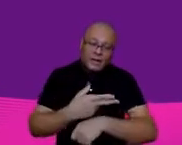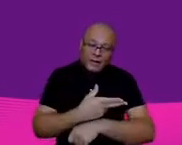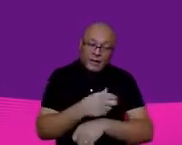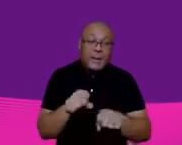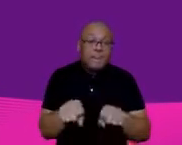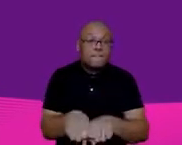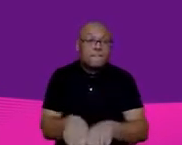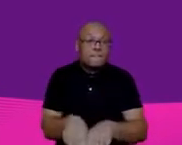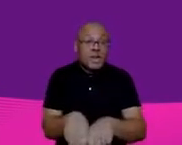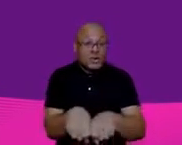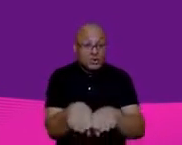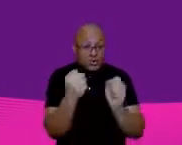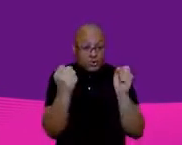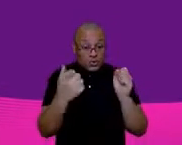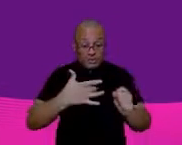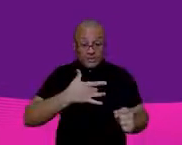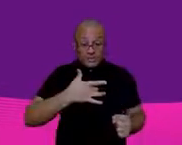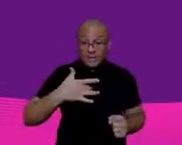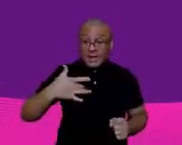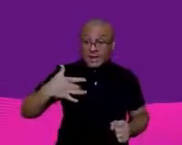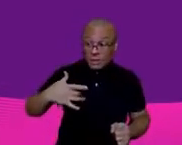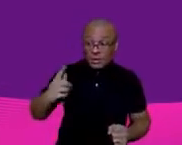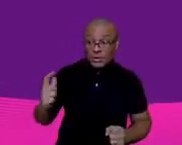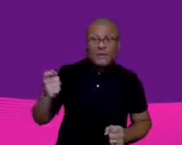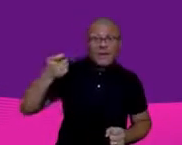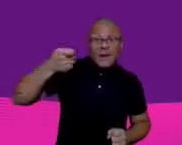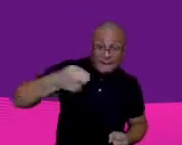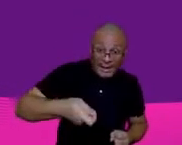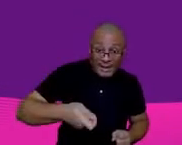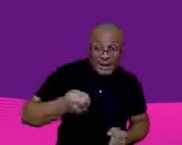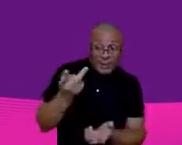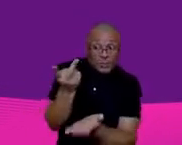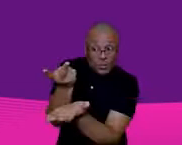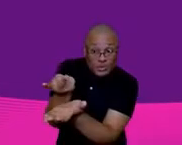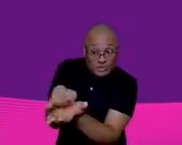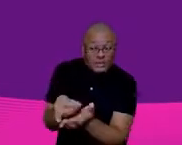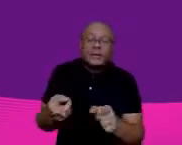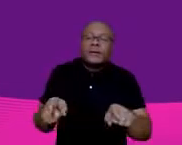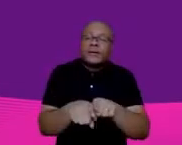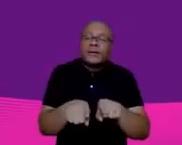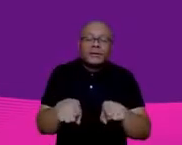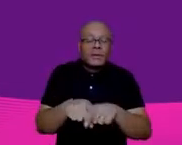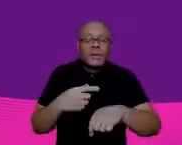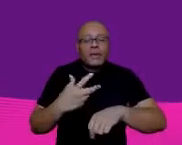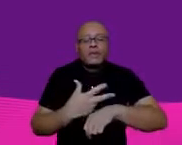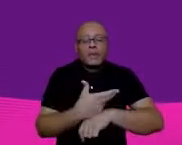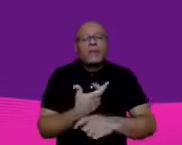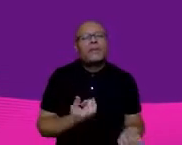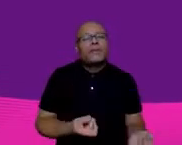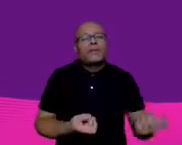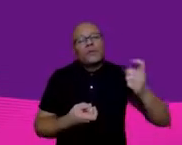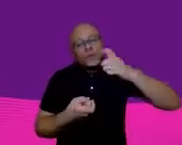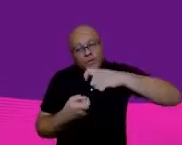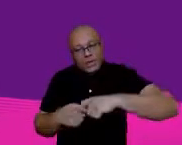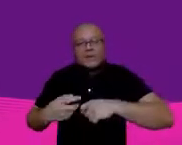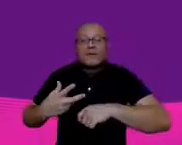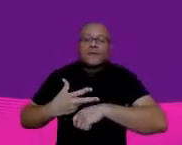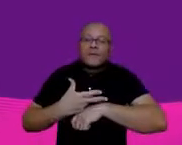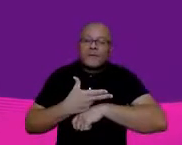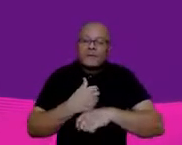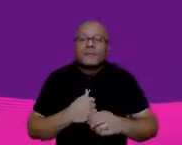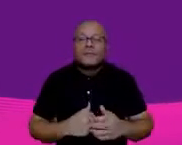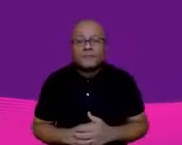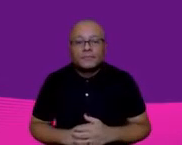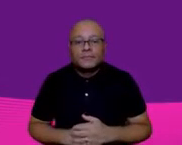sistema de saúde, uma fonte pagadora, para o paciente principalmente, e para o cirurgião que vai ter que reoperar esse paciente. Vamos só